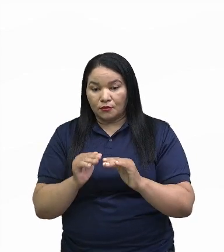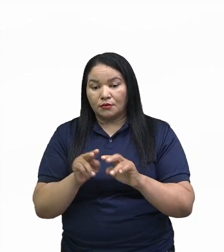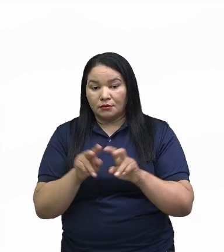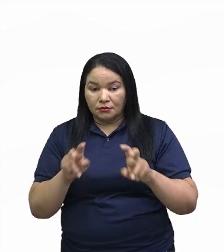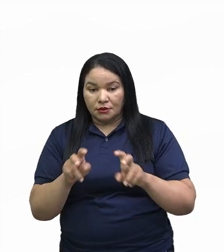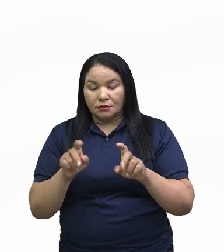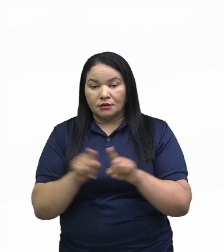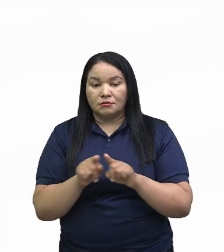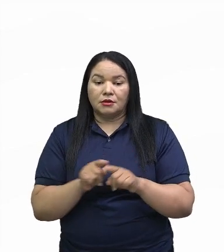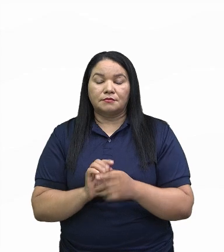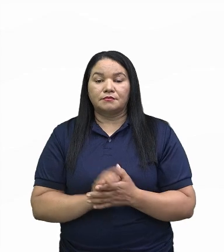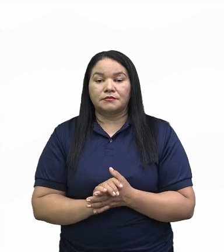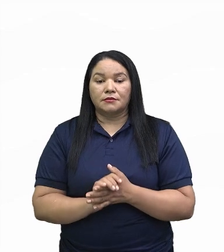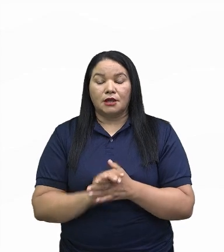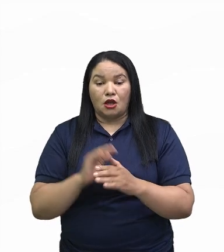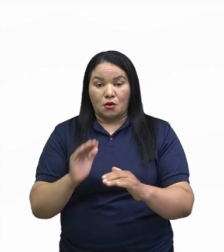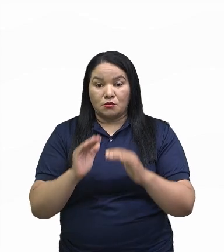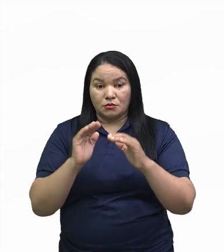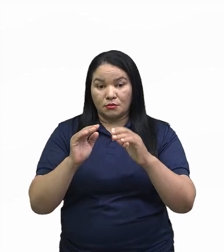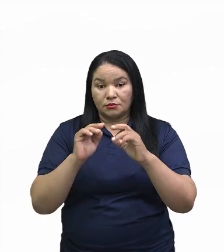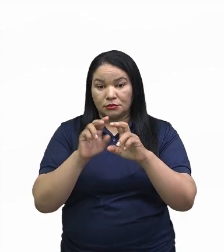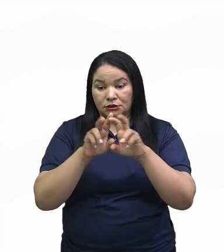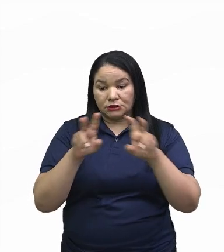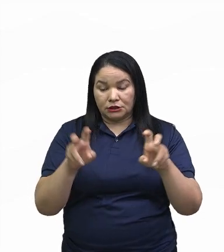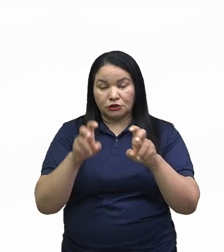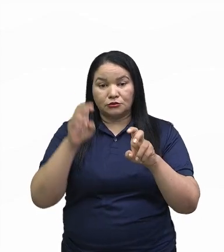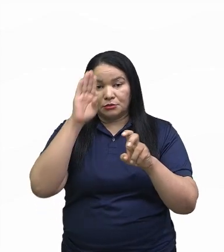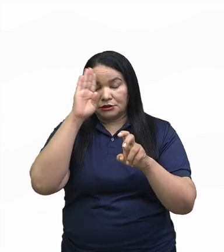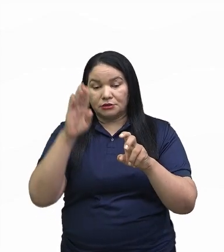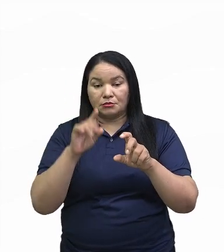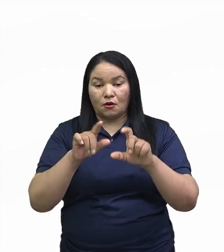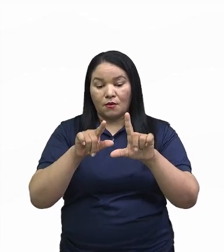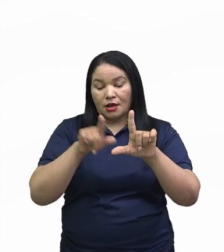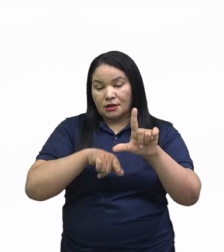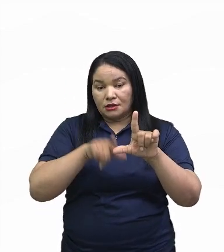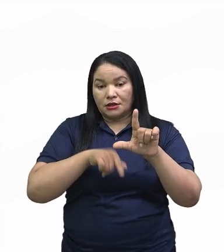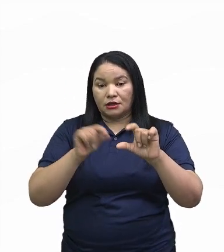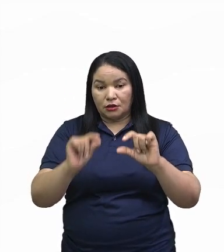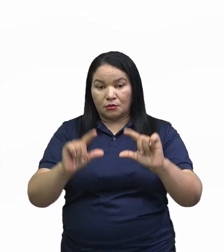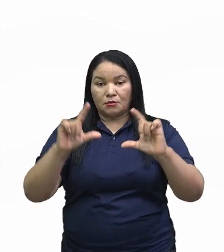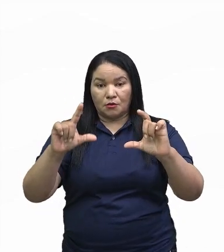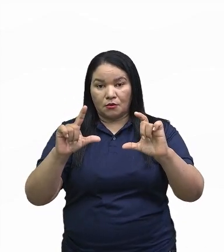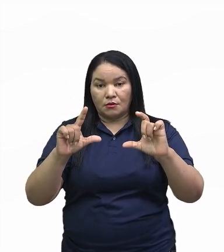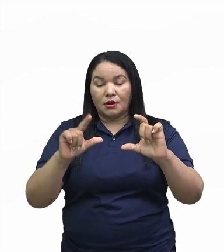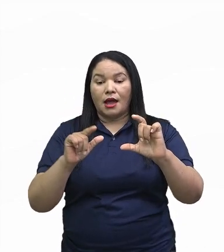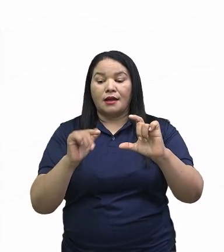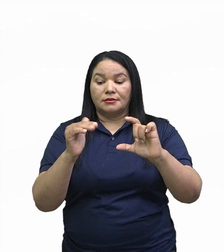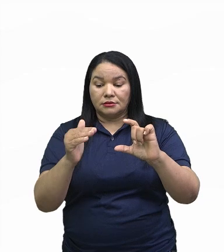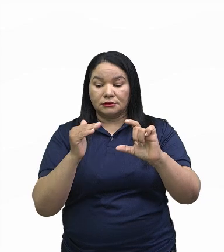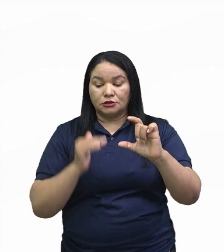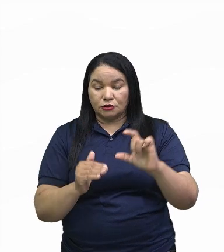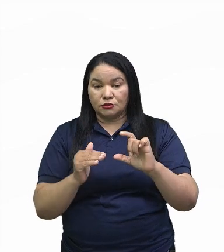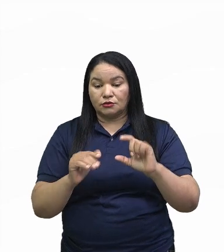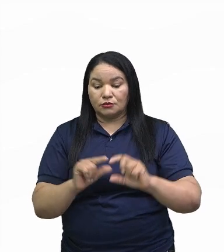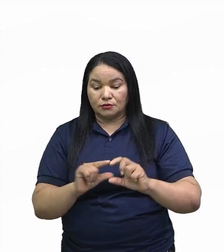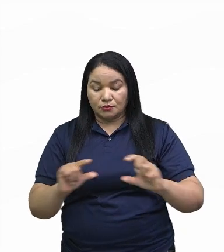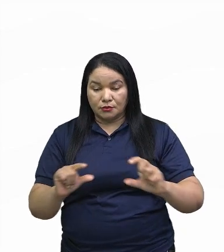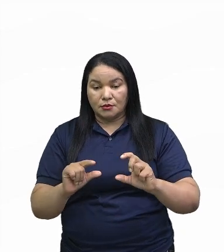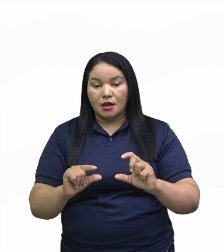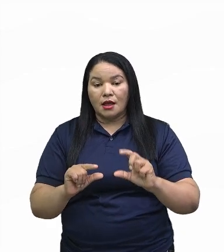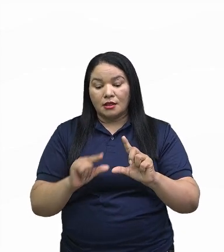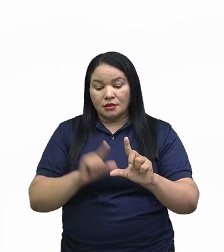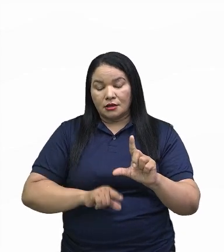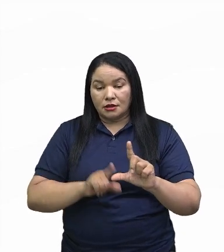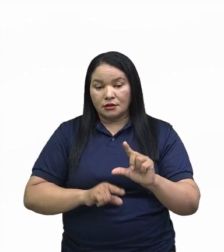em caixa alta, né? Com letras maiúsculas. E, na sequência, vem um texto menor, justamente dando